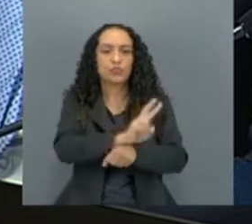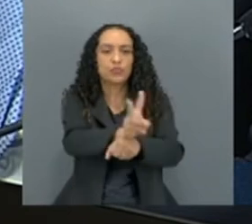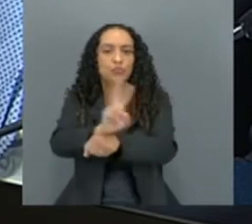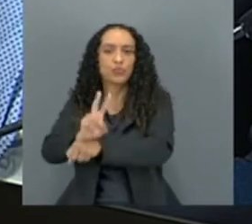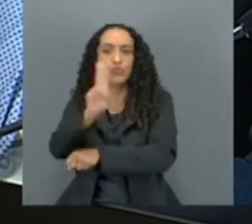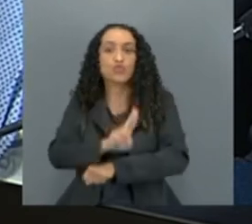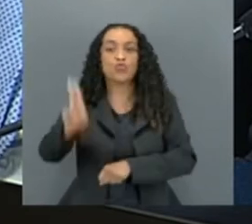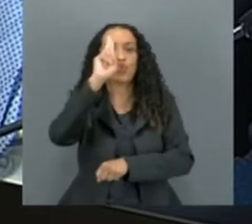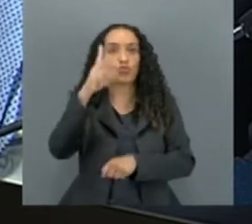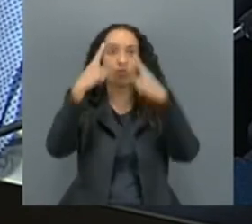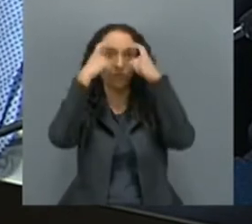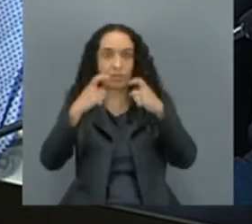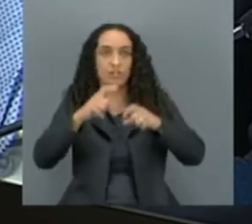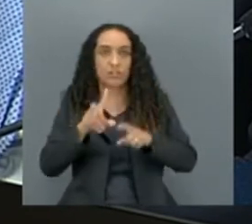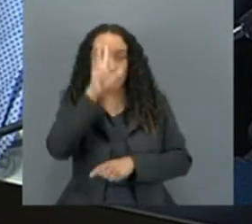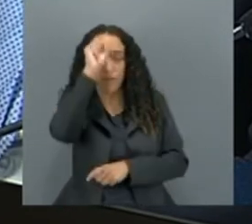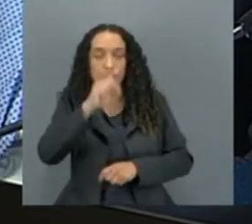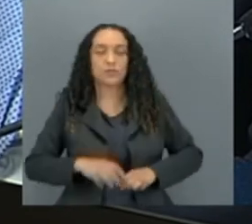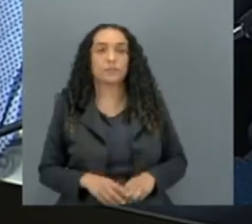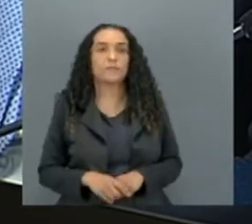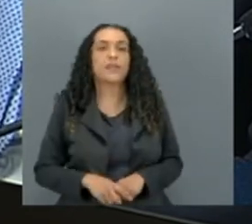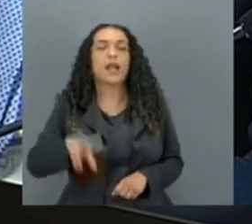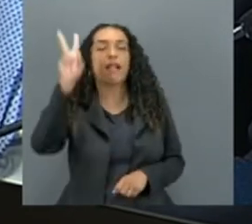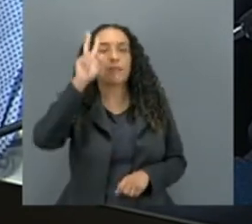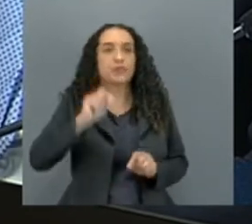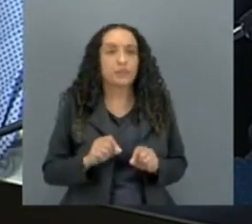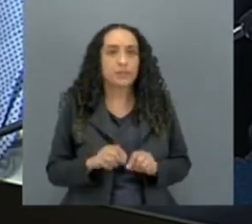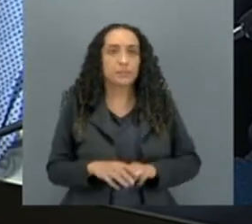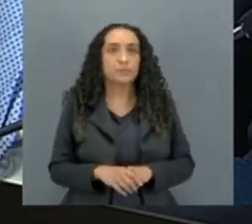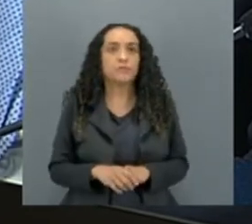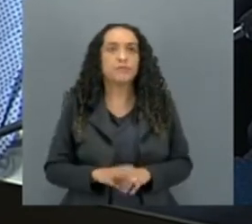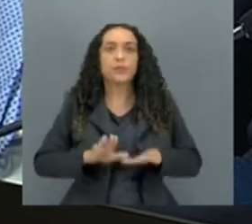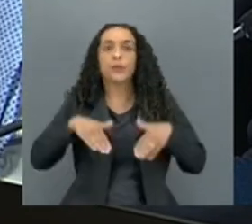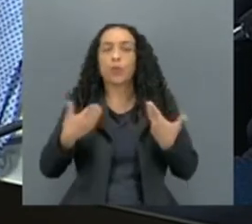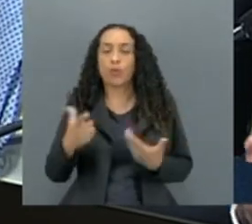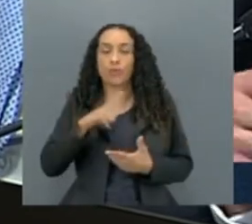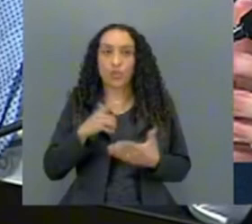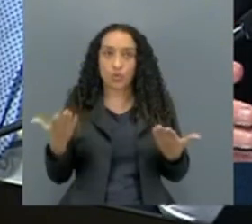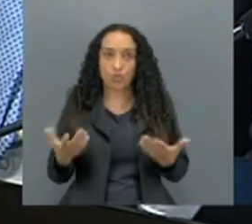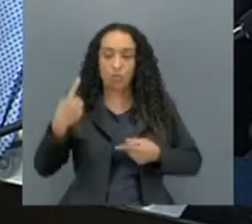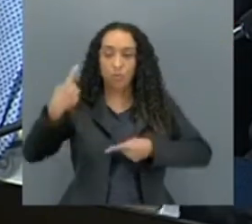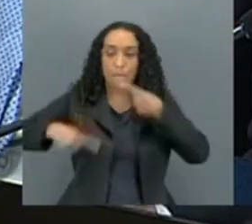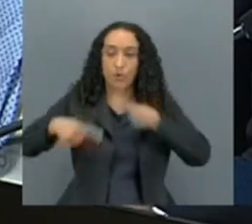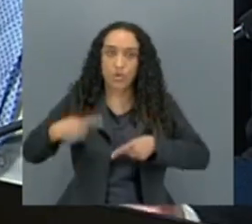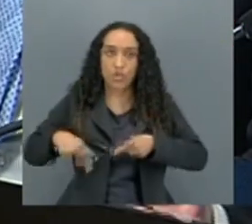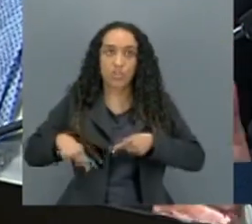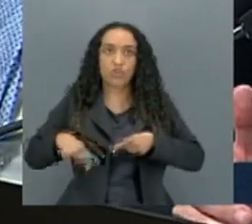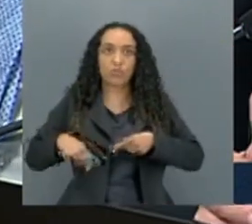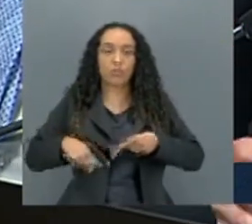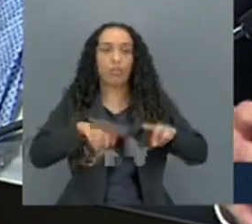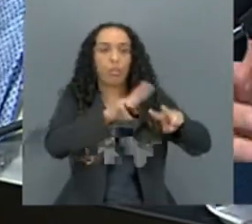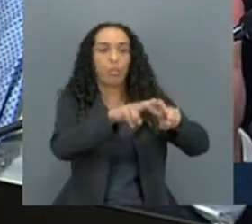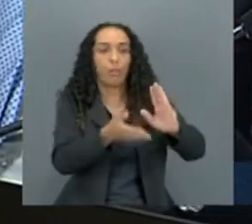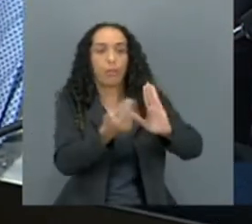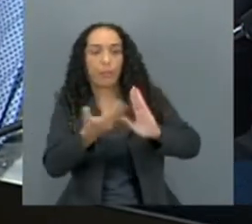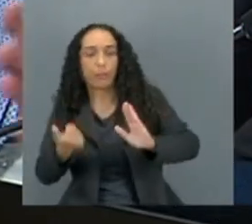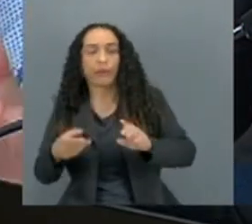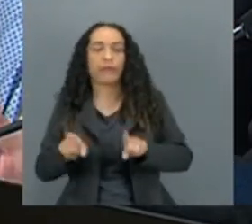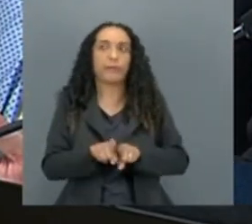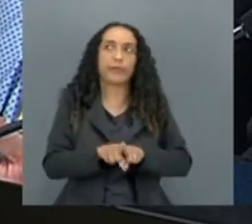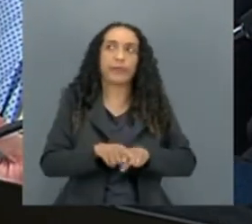de uso da força. Lembrando, ministro Lewandowski, que como existem hoje políticas de desencarceramento,